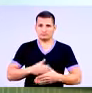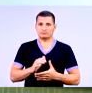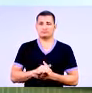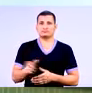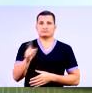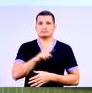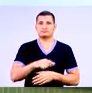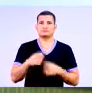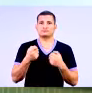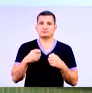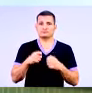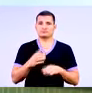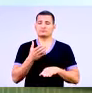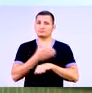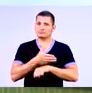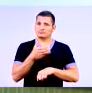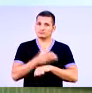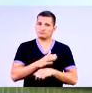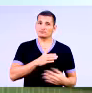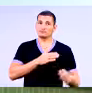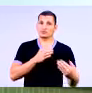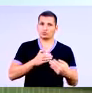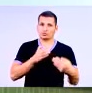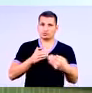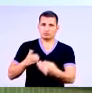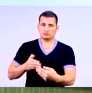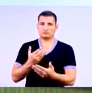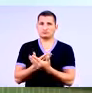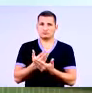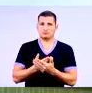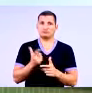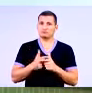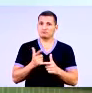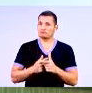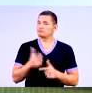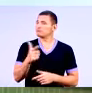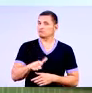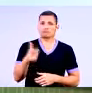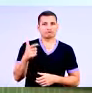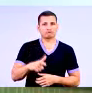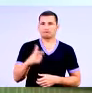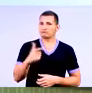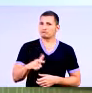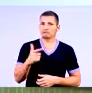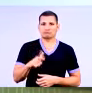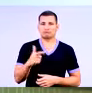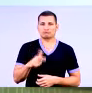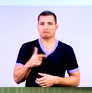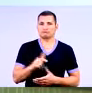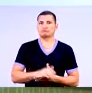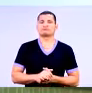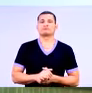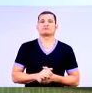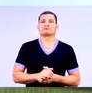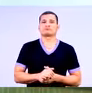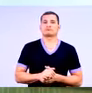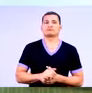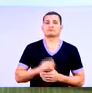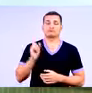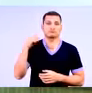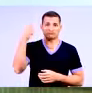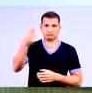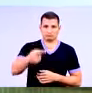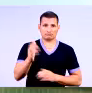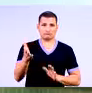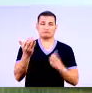vocês têm que ir participando durante a aula, porque a gente não vai ter mais esse feedback aqui do retorno, né, depois a gente já